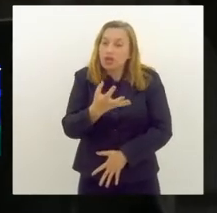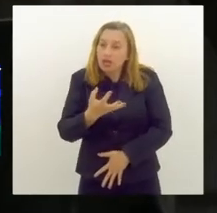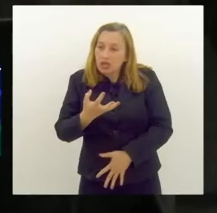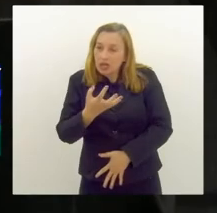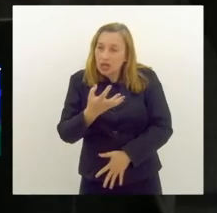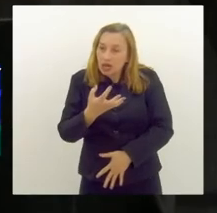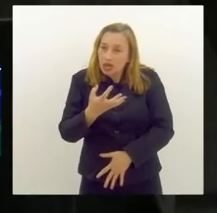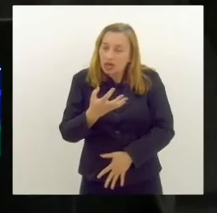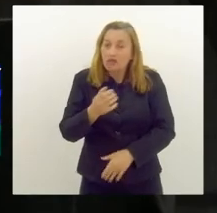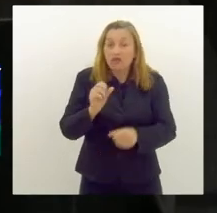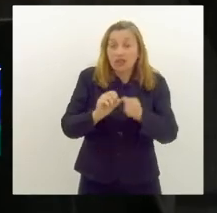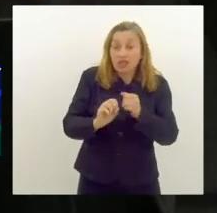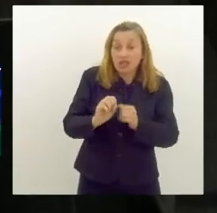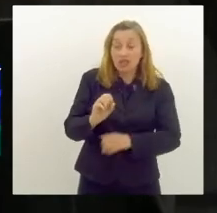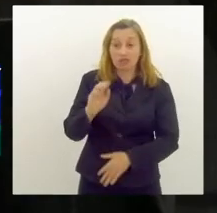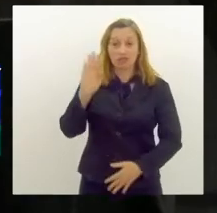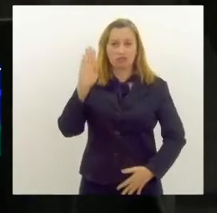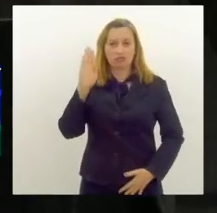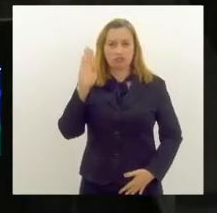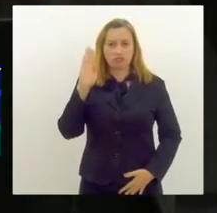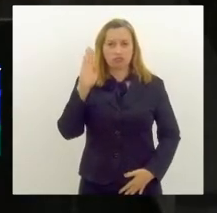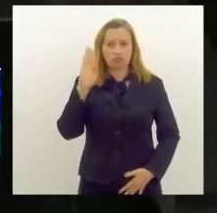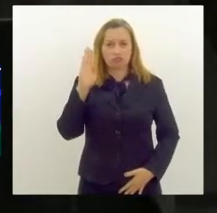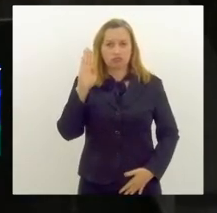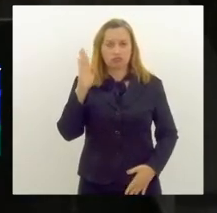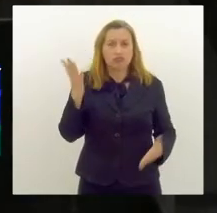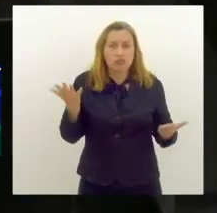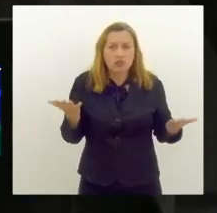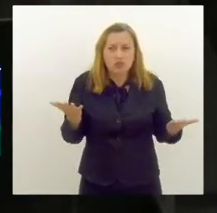uma candidatura que